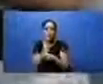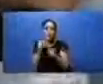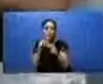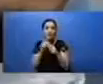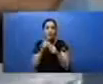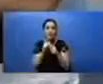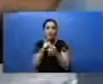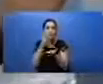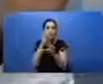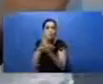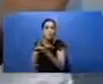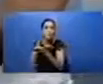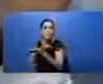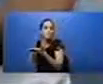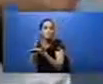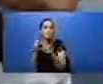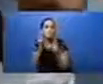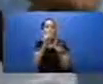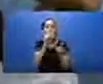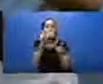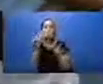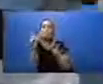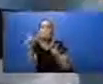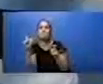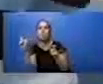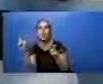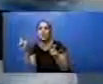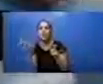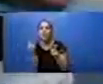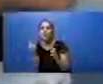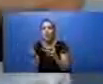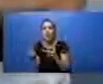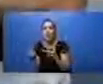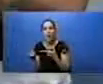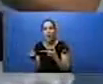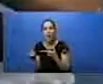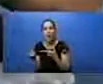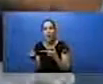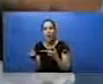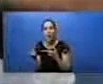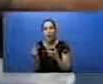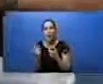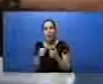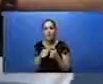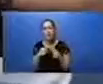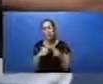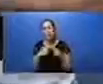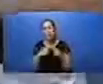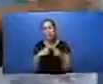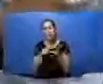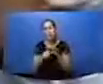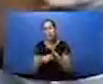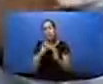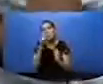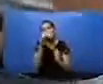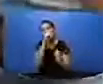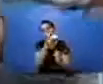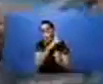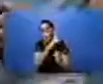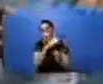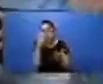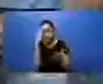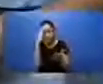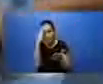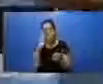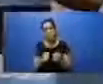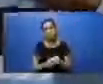partes do mesmo tamanho. Não fica aquela quebradinha assim, que você não sabe o que fazer, ok?